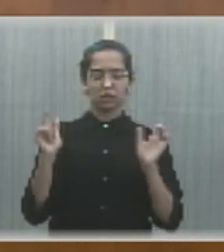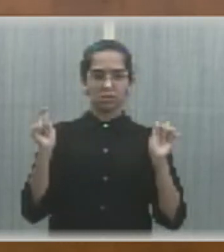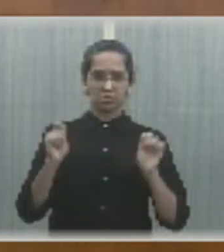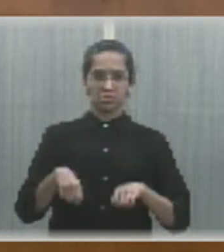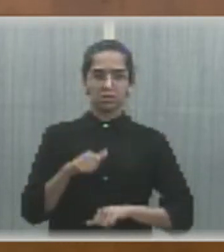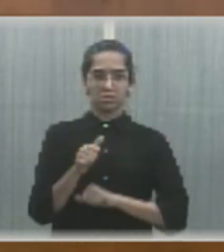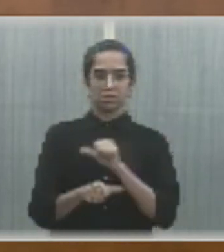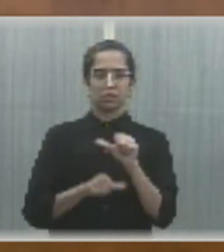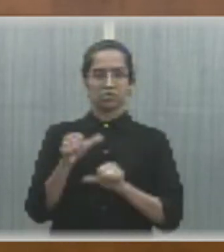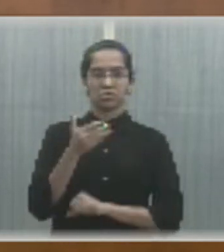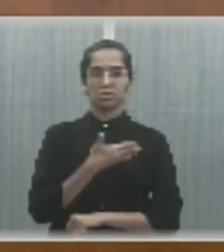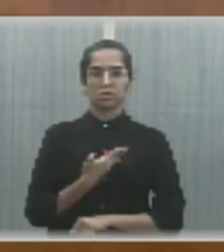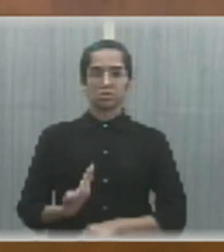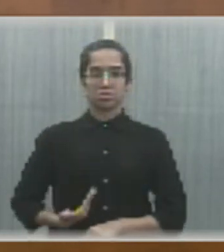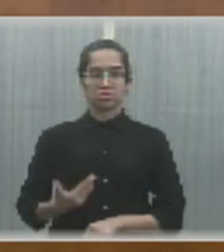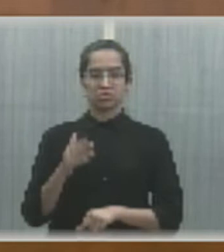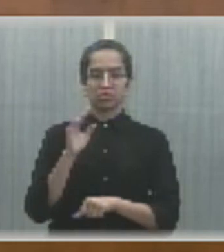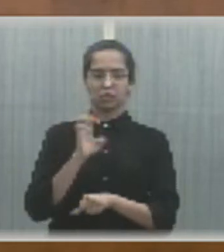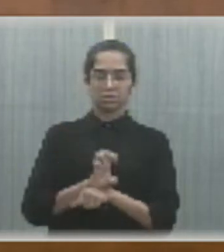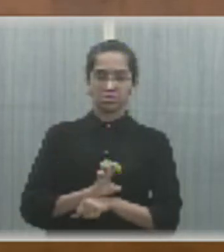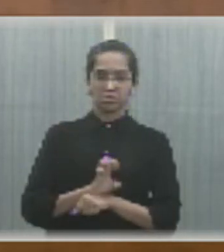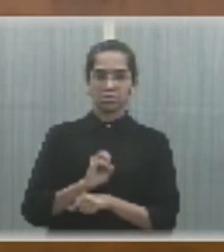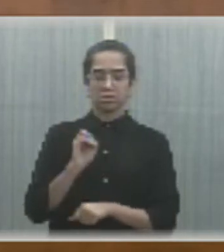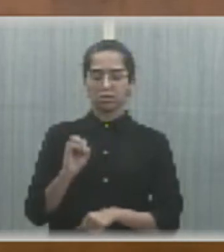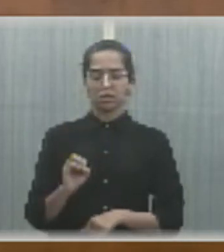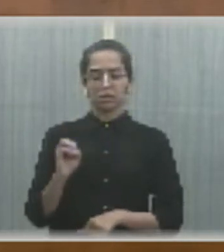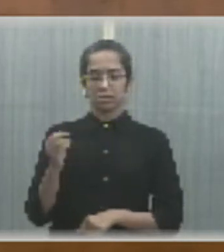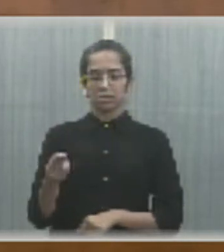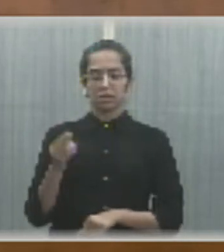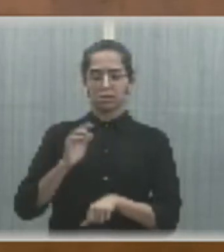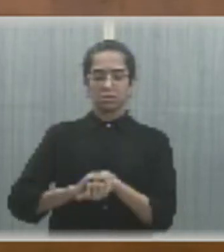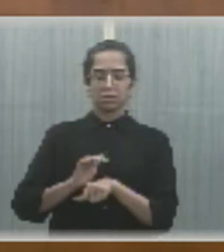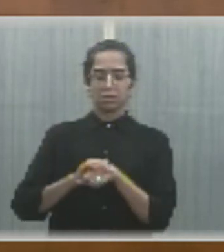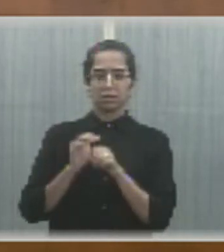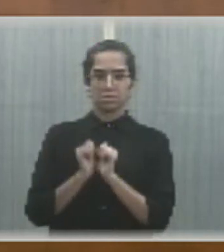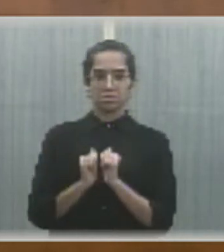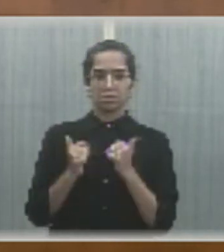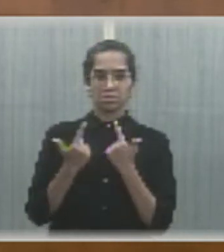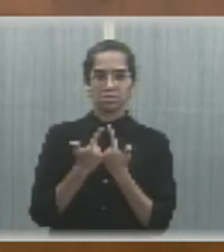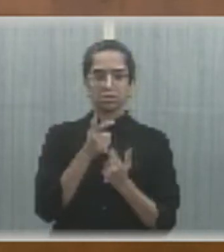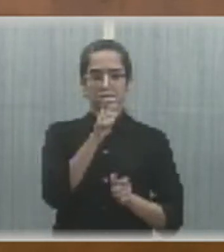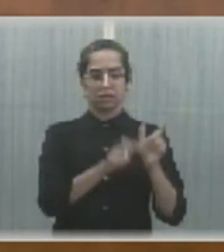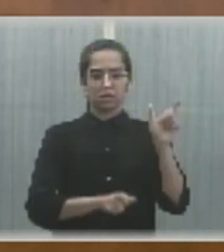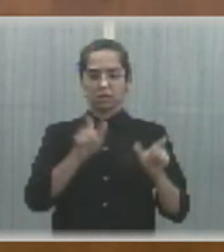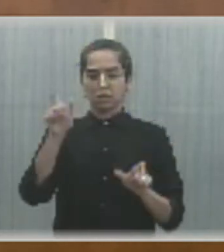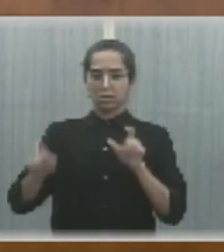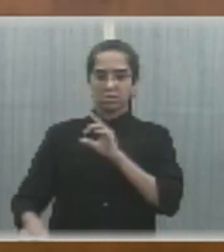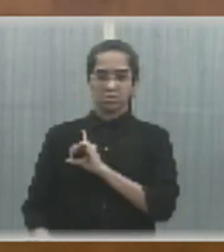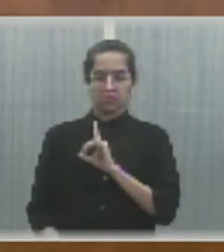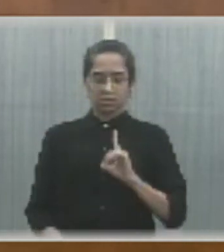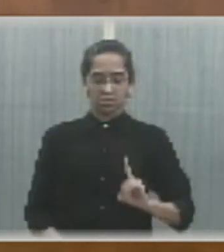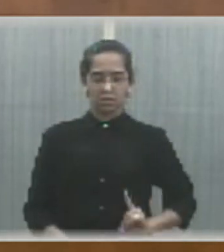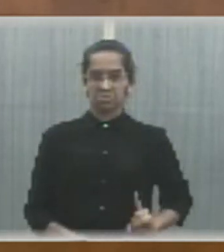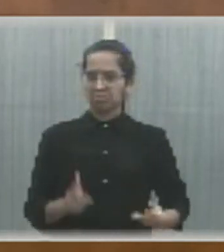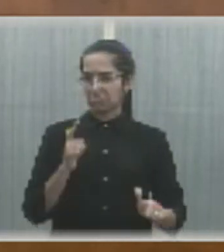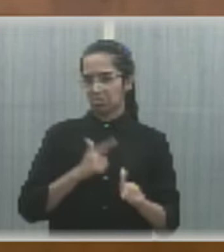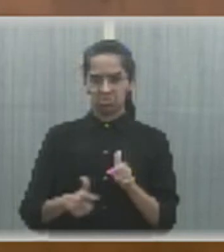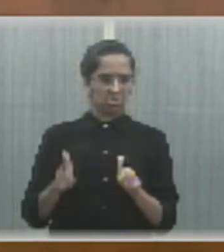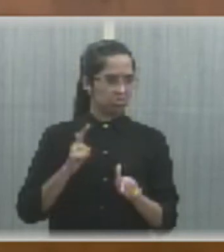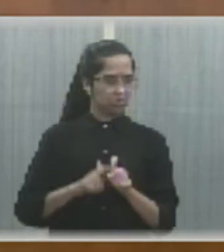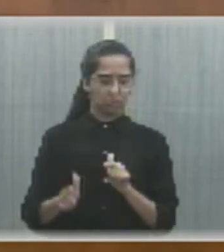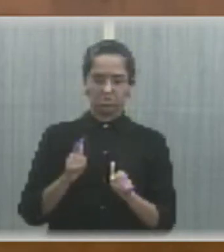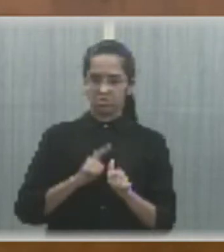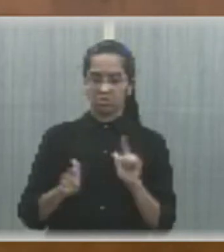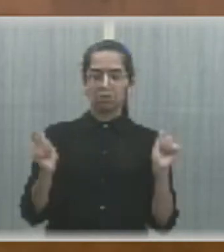reformuladas pelo governo do Estado, pela própria casa, através dos colegas deputados. Não tem nada de